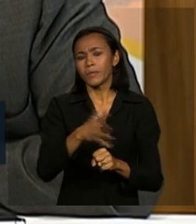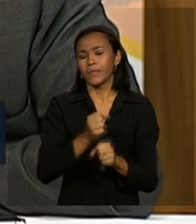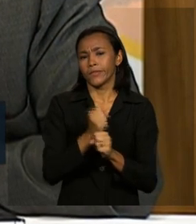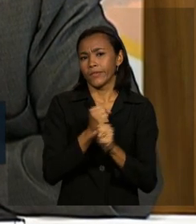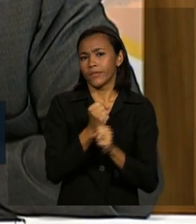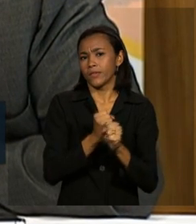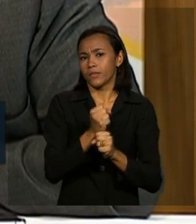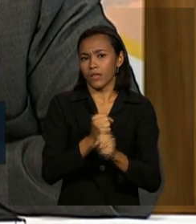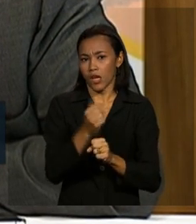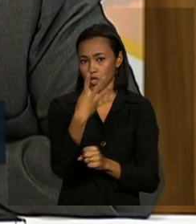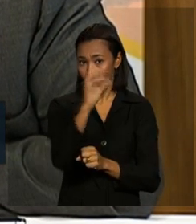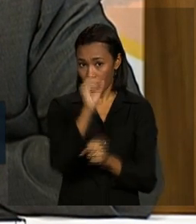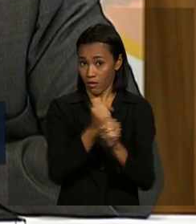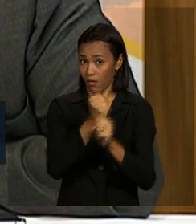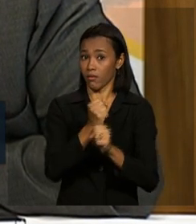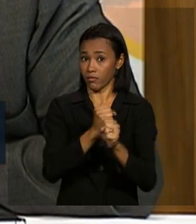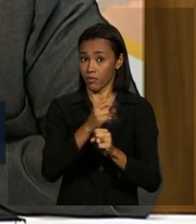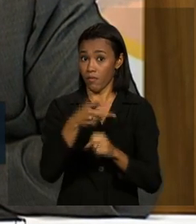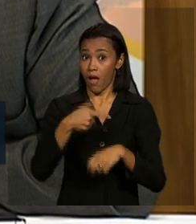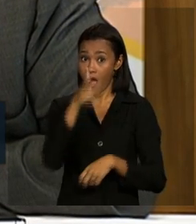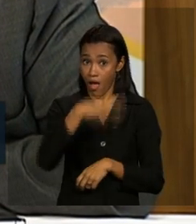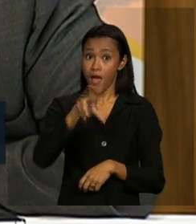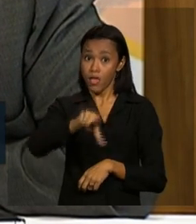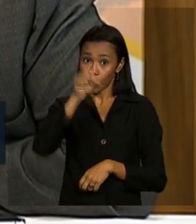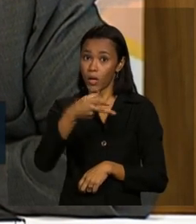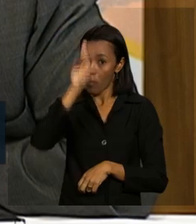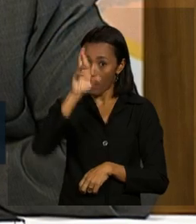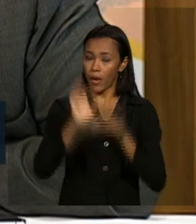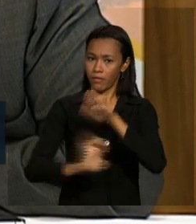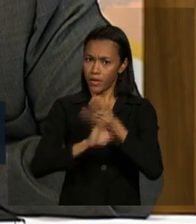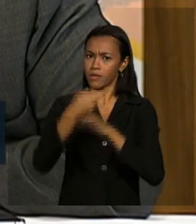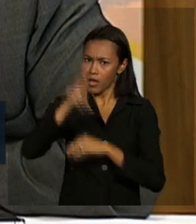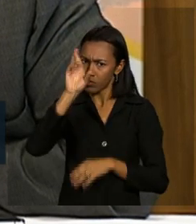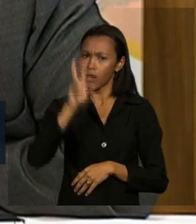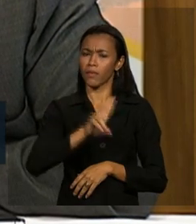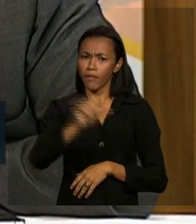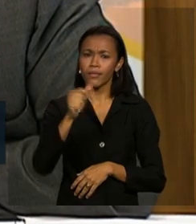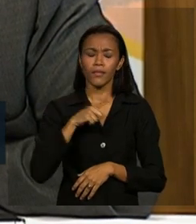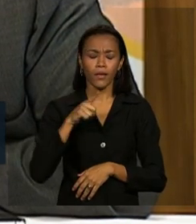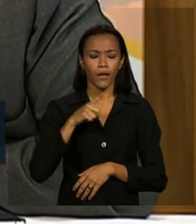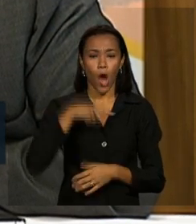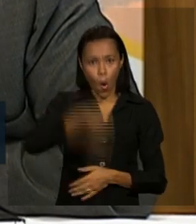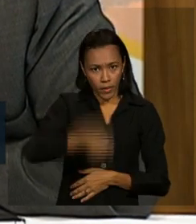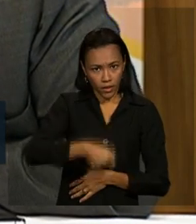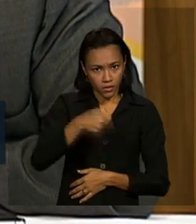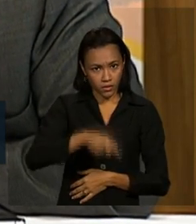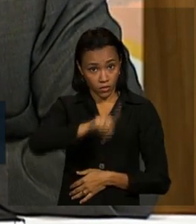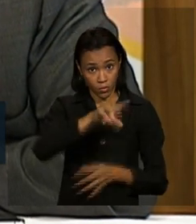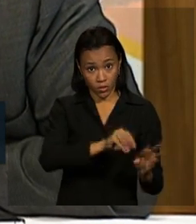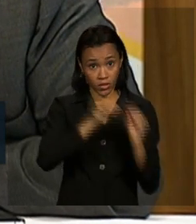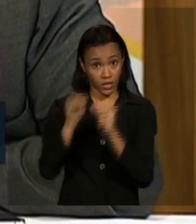prazo de 40 e e tem a obrigação de transferir a a